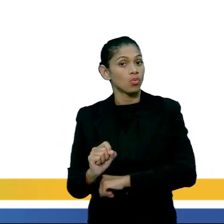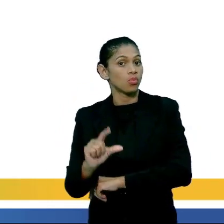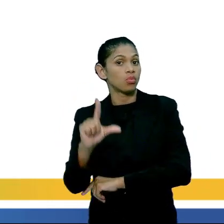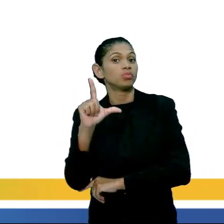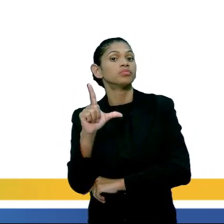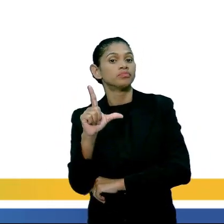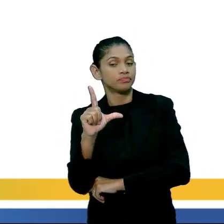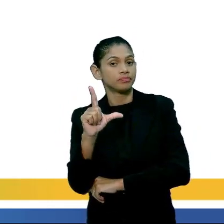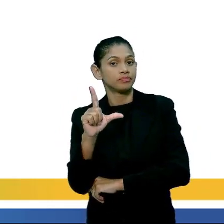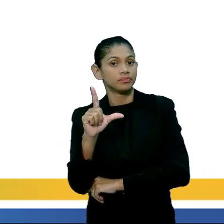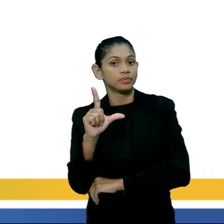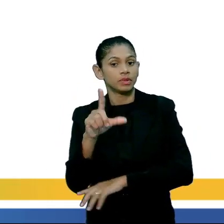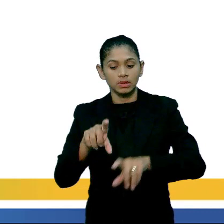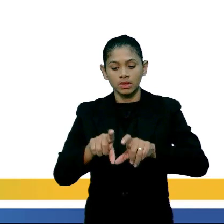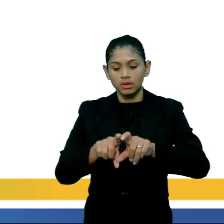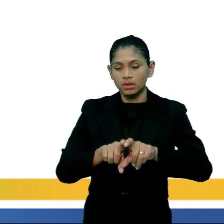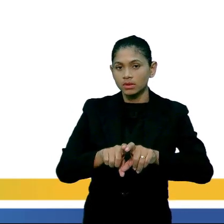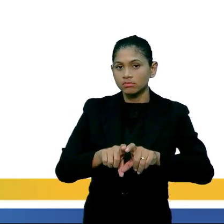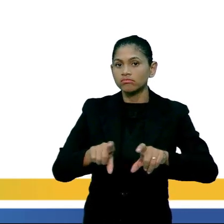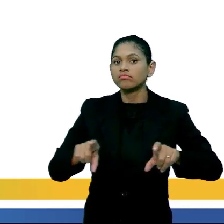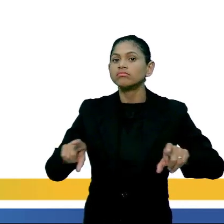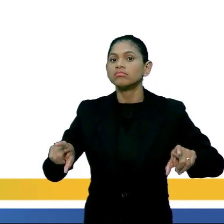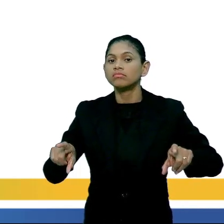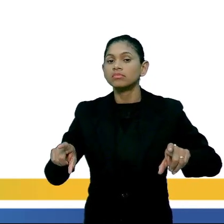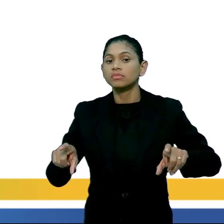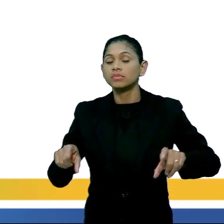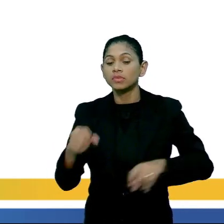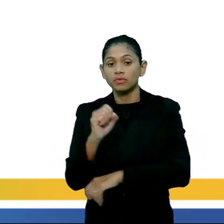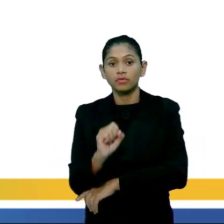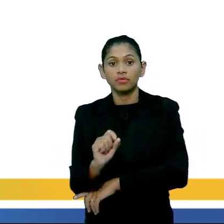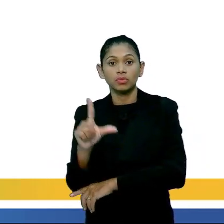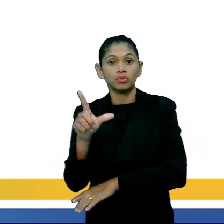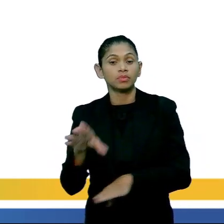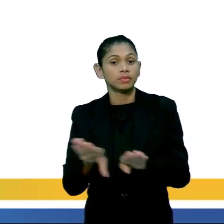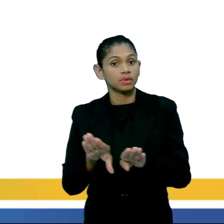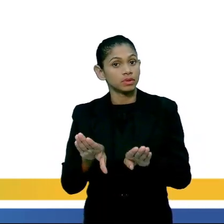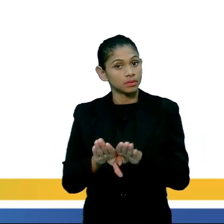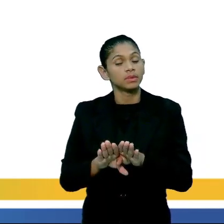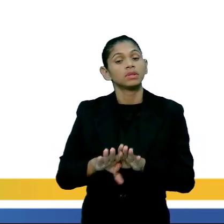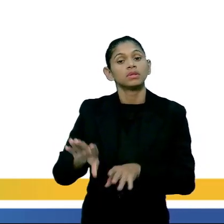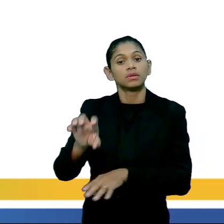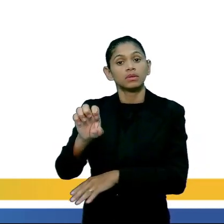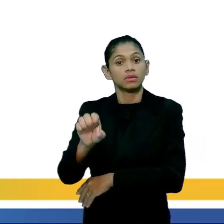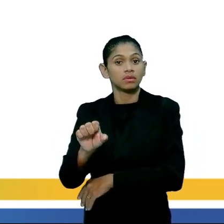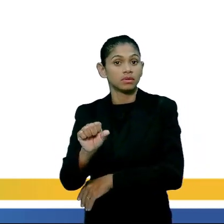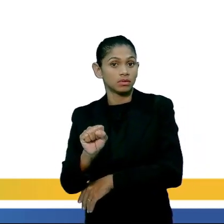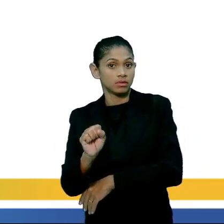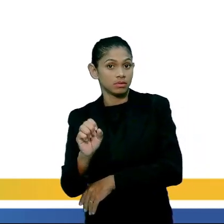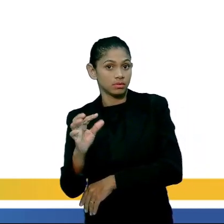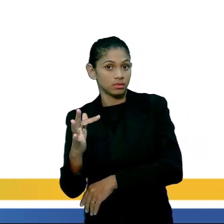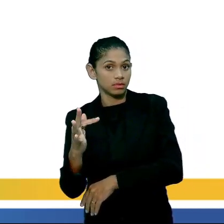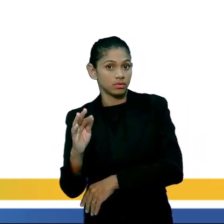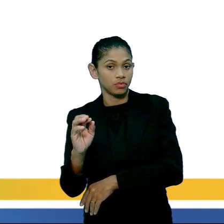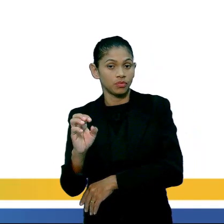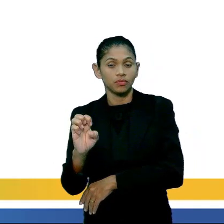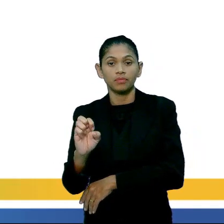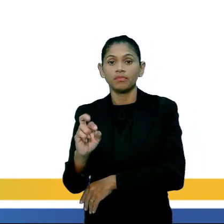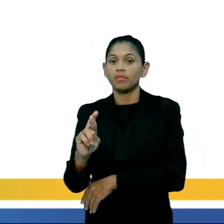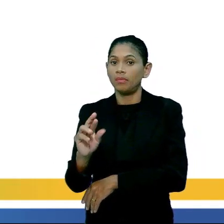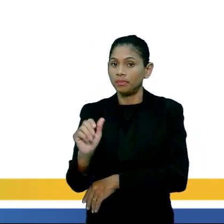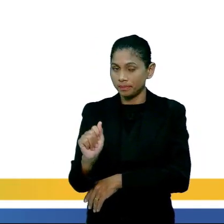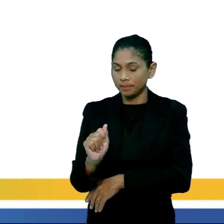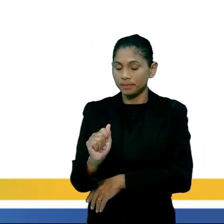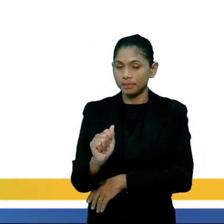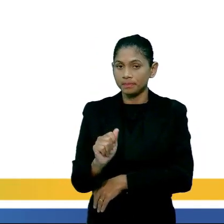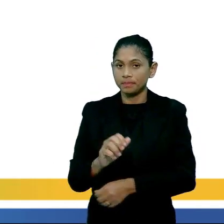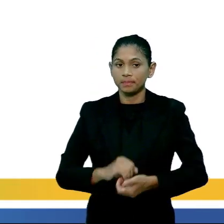volume da esfera. A partir disso, é só calcular a razão entre elas e acharemos uma das